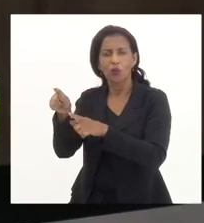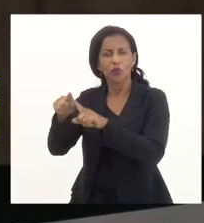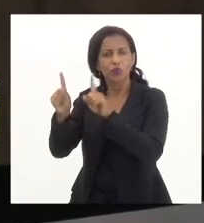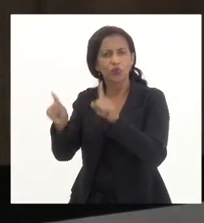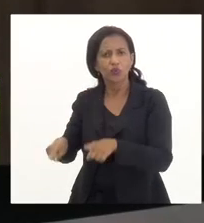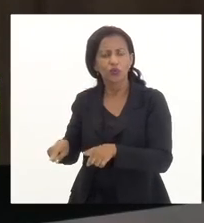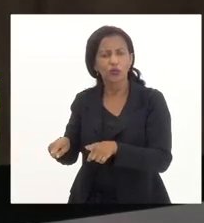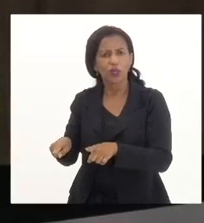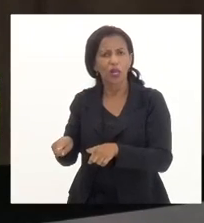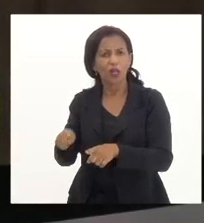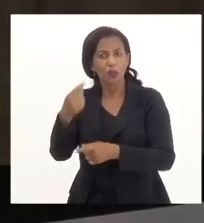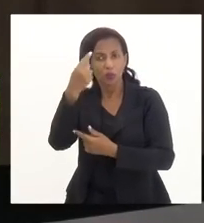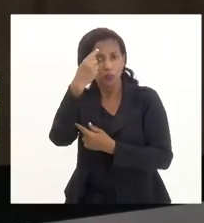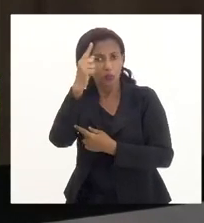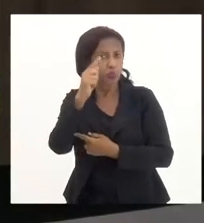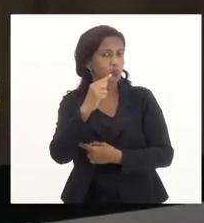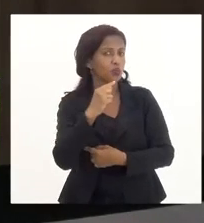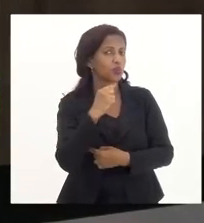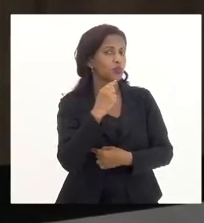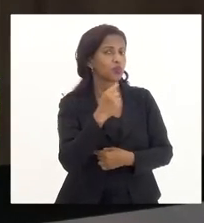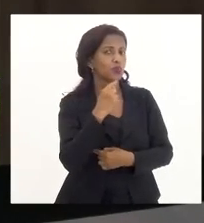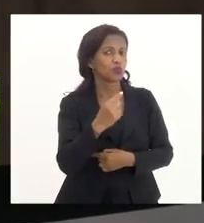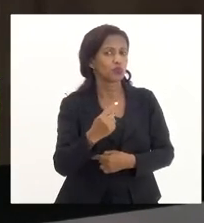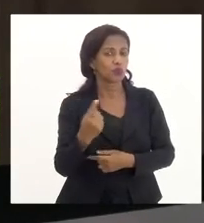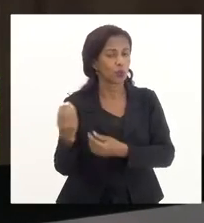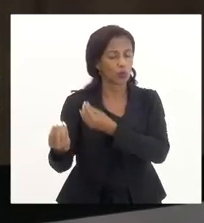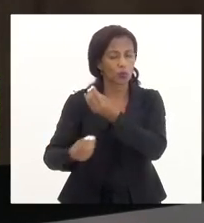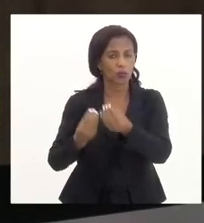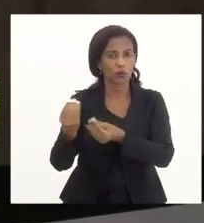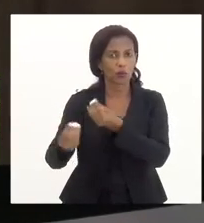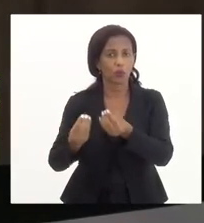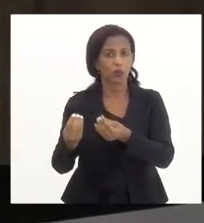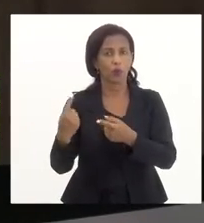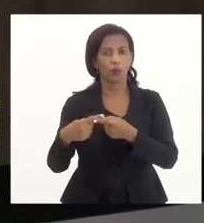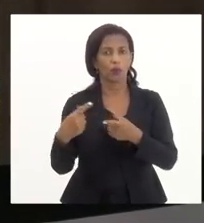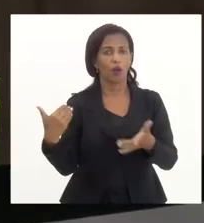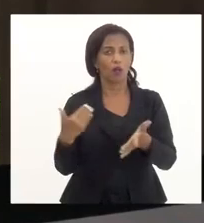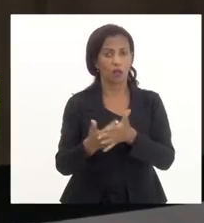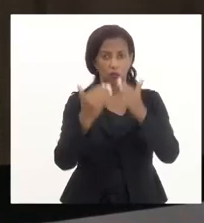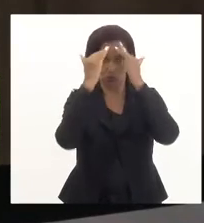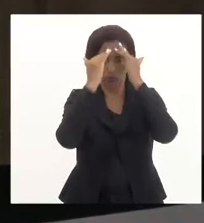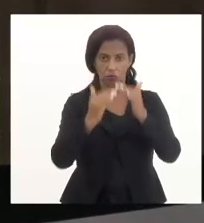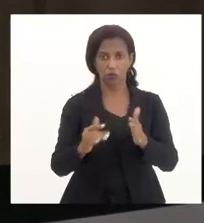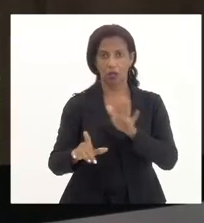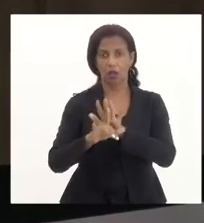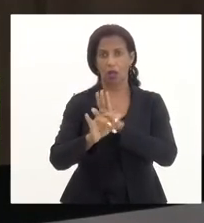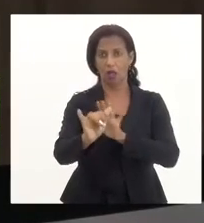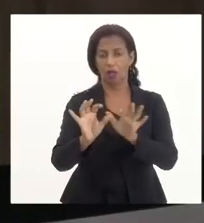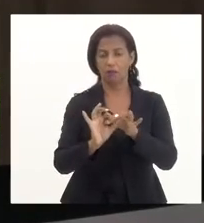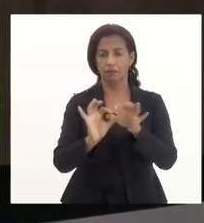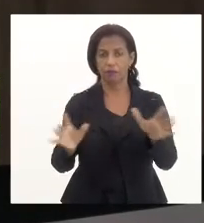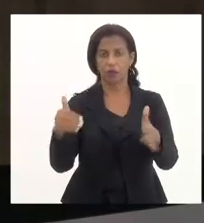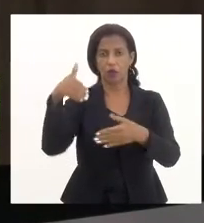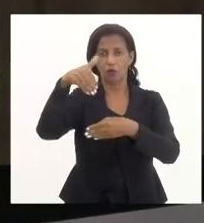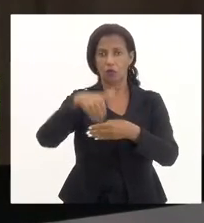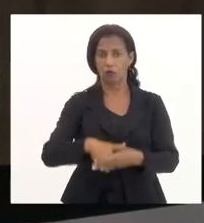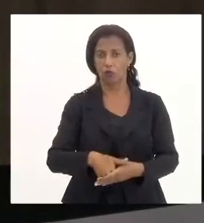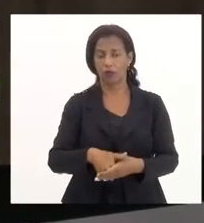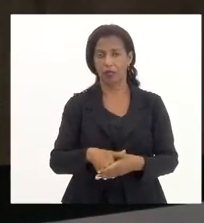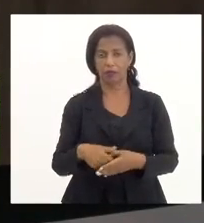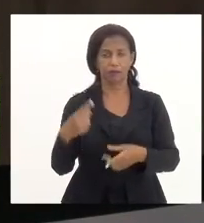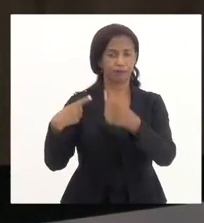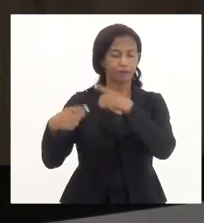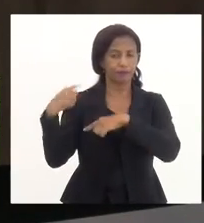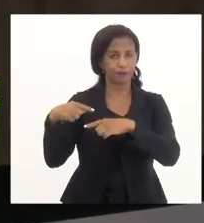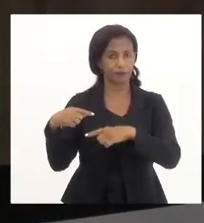como hipótese e como hipótese porque até com todo o respeito à lei autorizativa botar daqui ontem